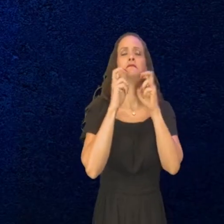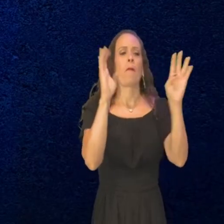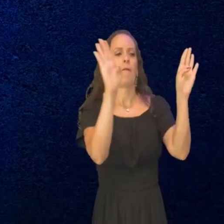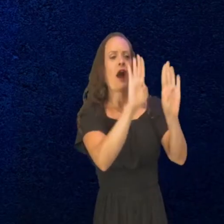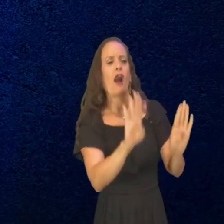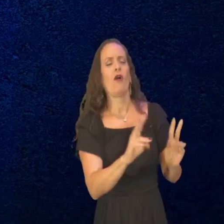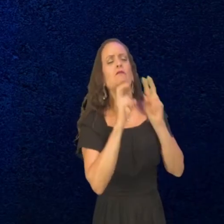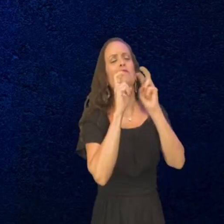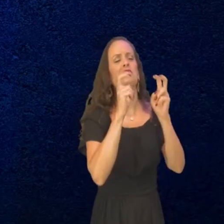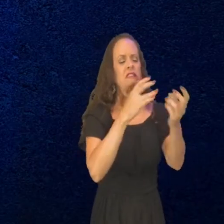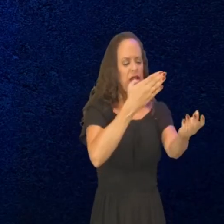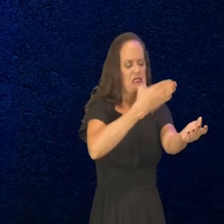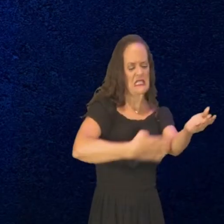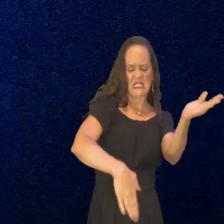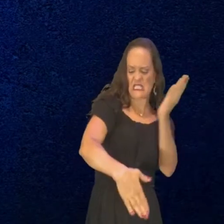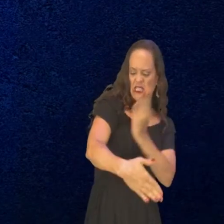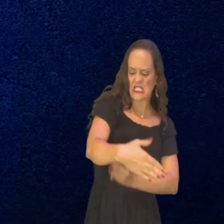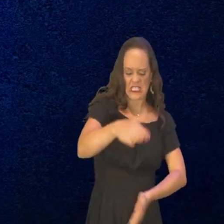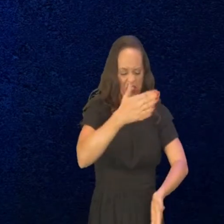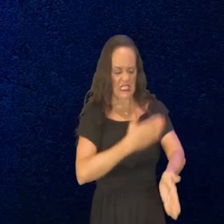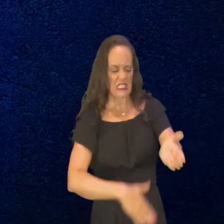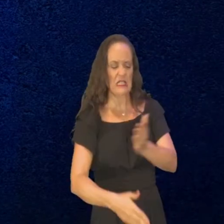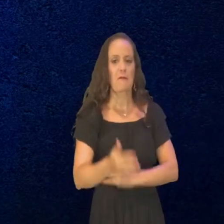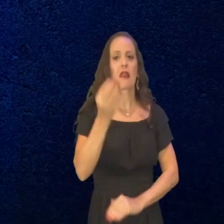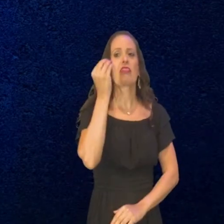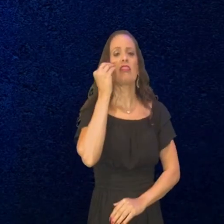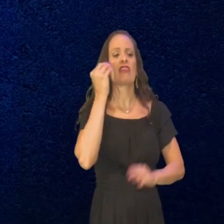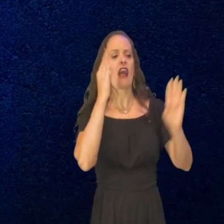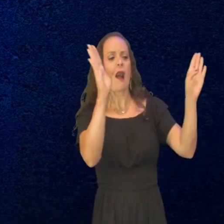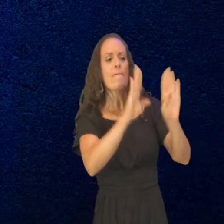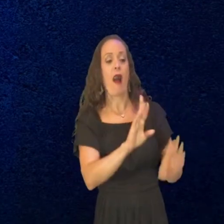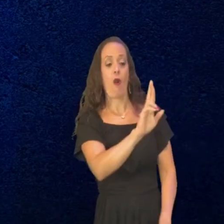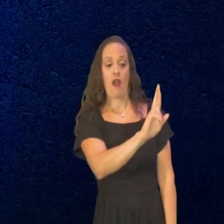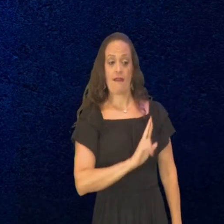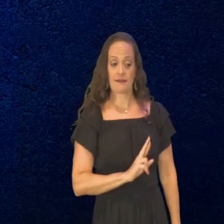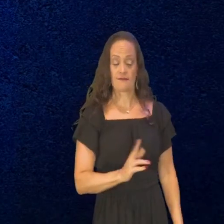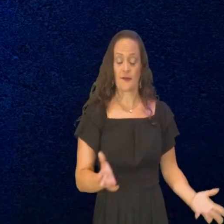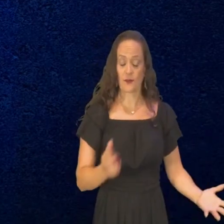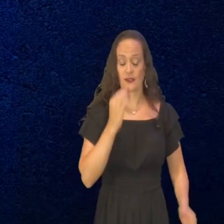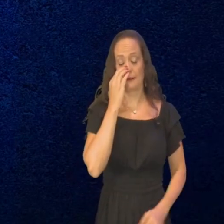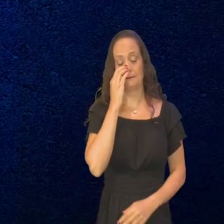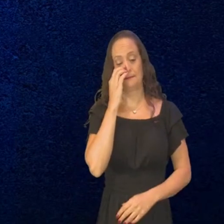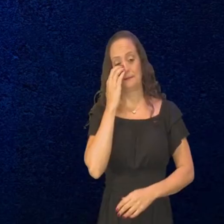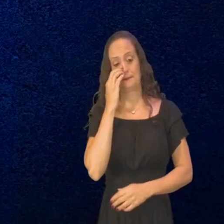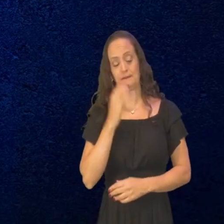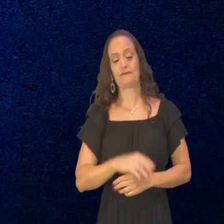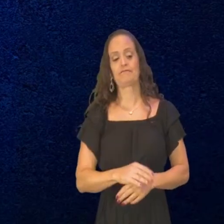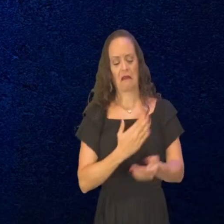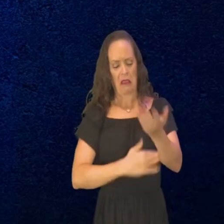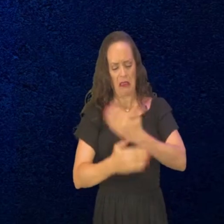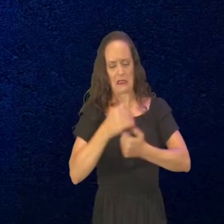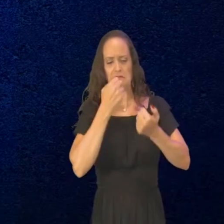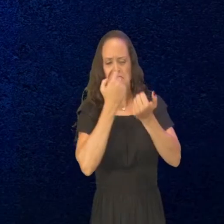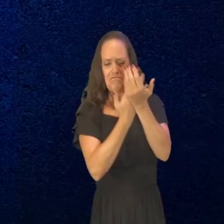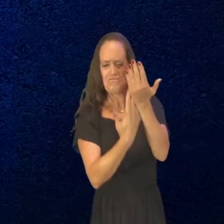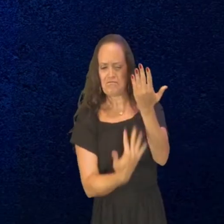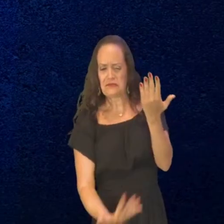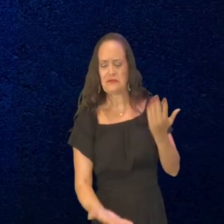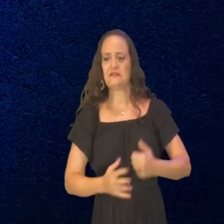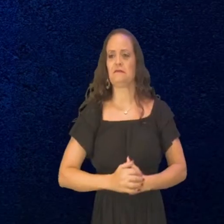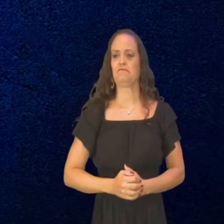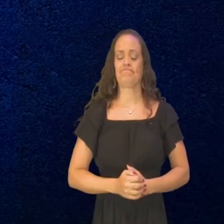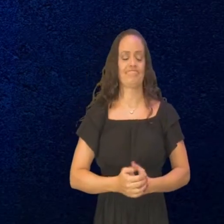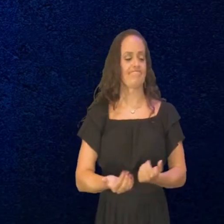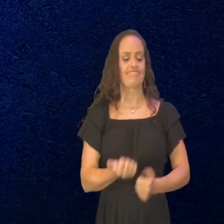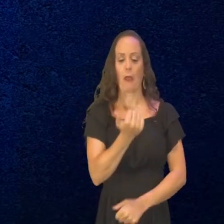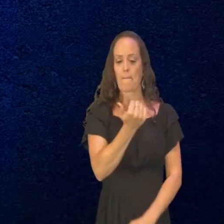se cortavam com facas e com lanças, segundo o seu costume, até ficarem cobertos de sangue. Passado o